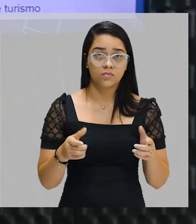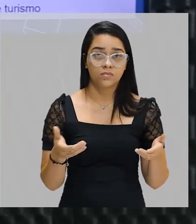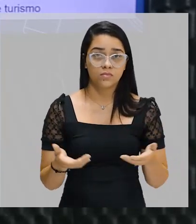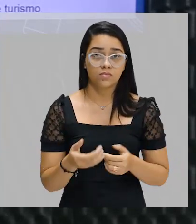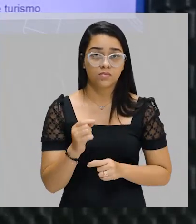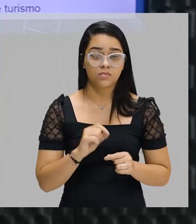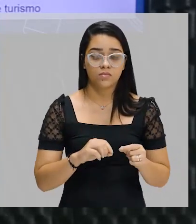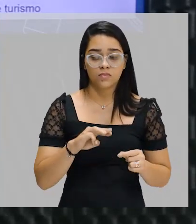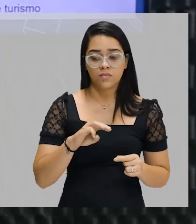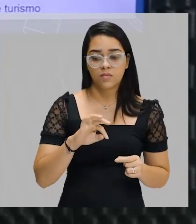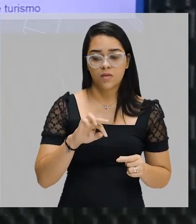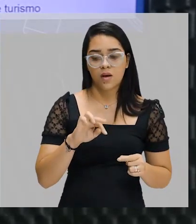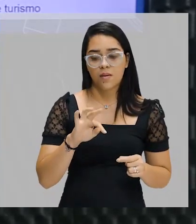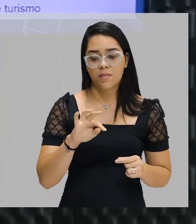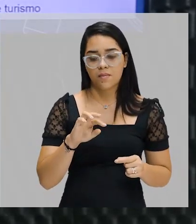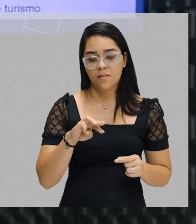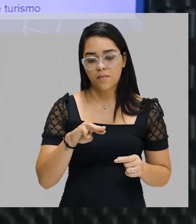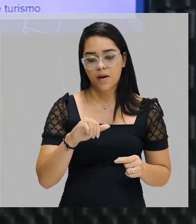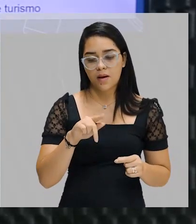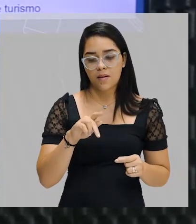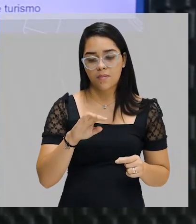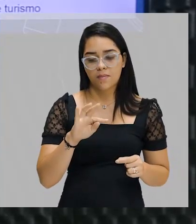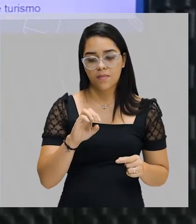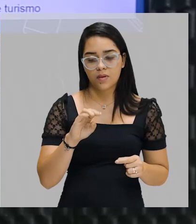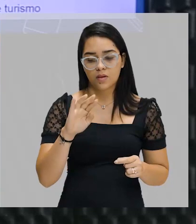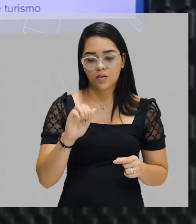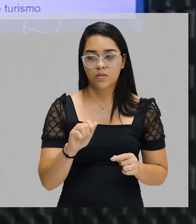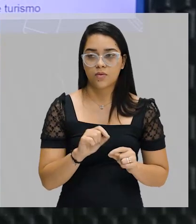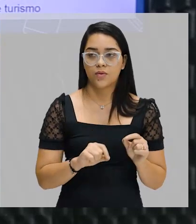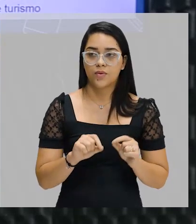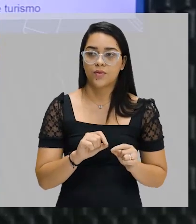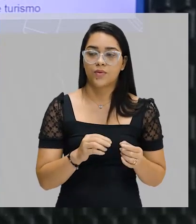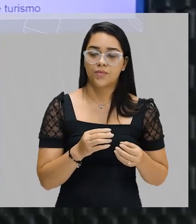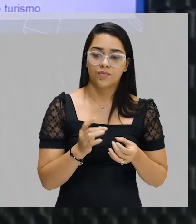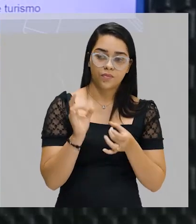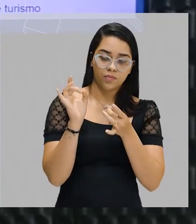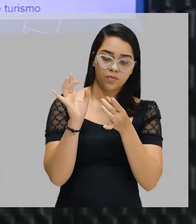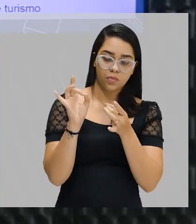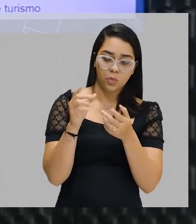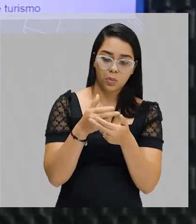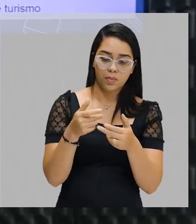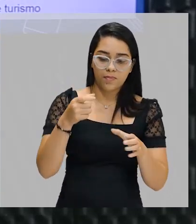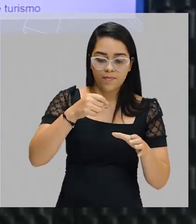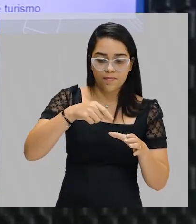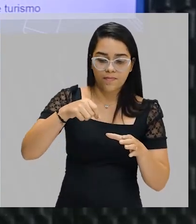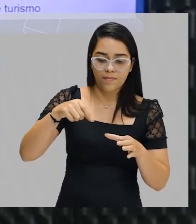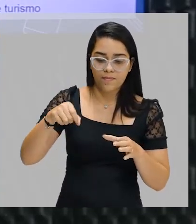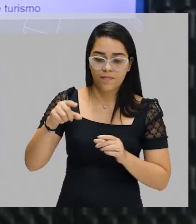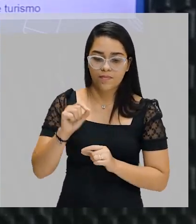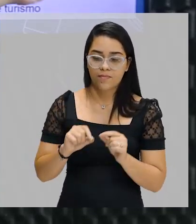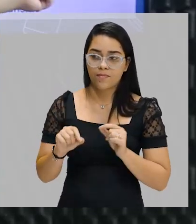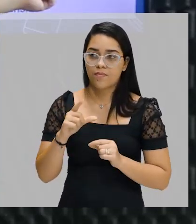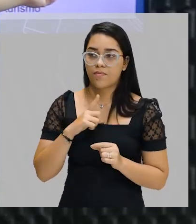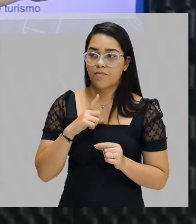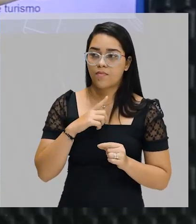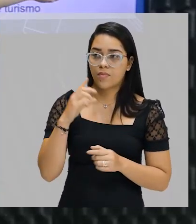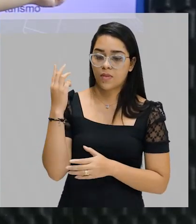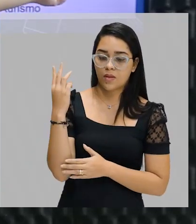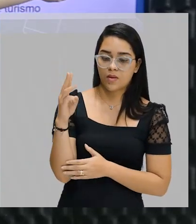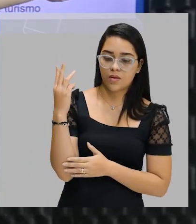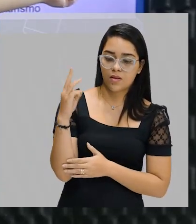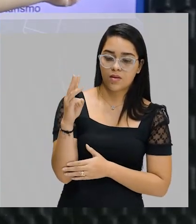chamado Mapitoba, tá? O que é esse Mapitoba, Marcos? É um corredor de exportação de grãos composto por